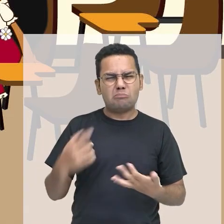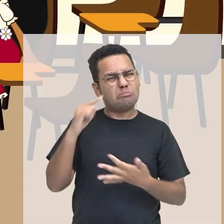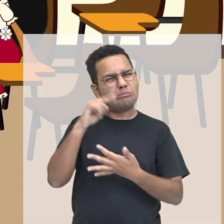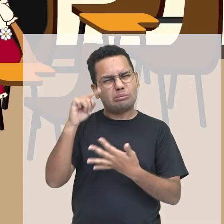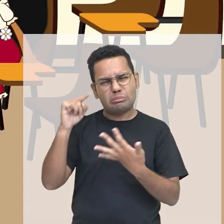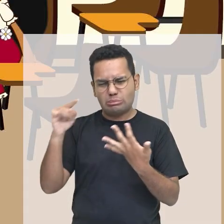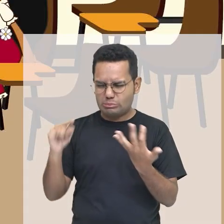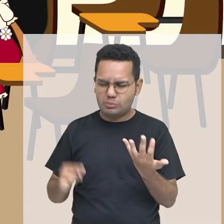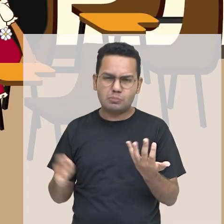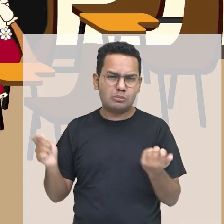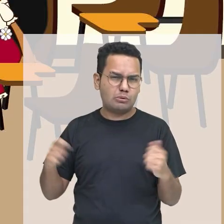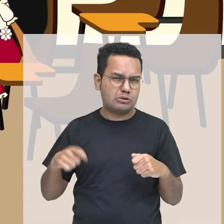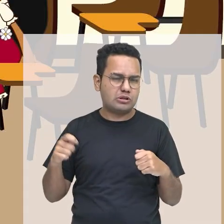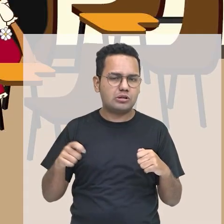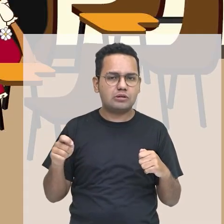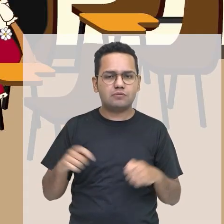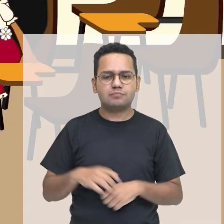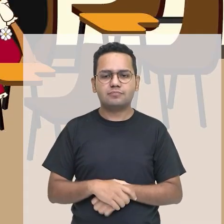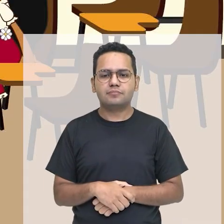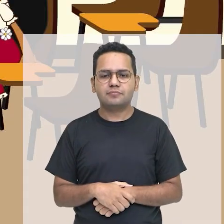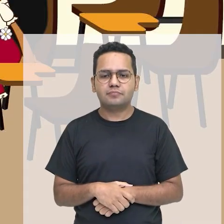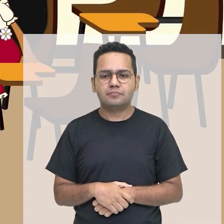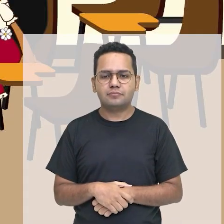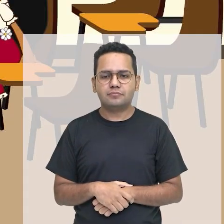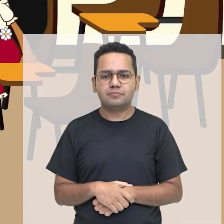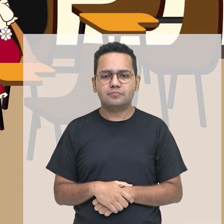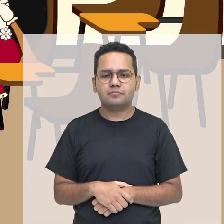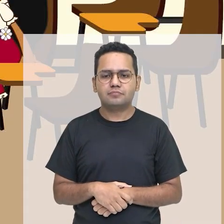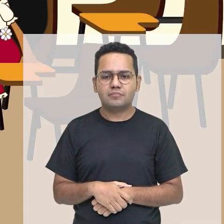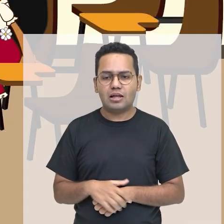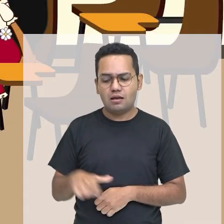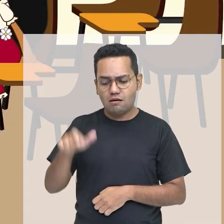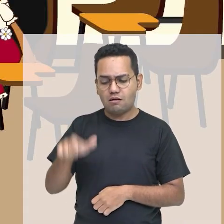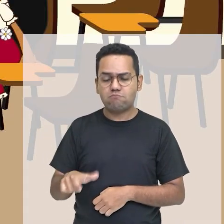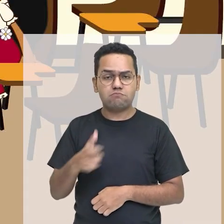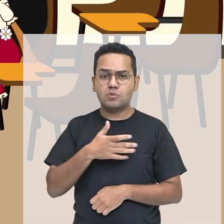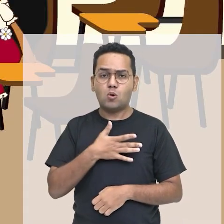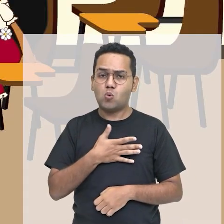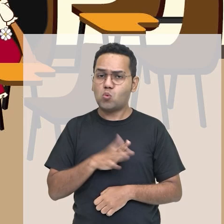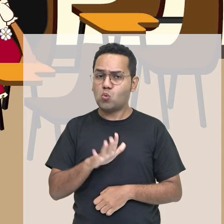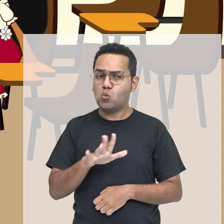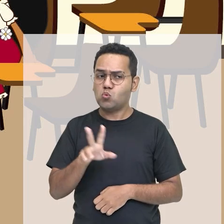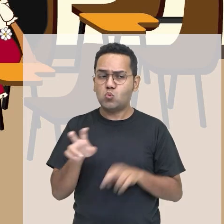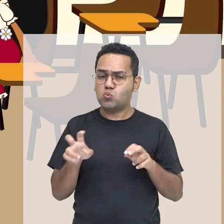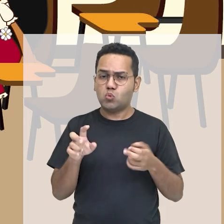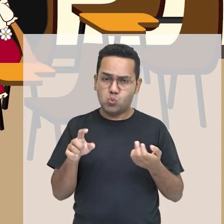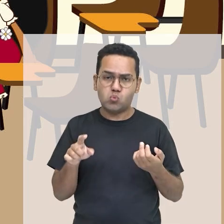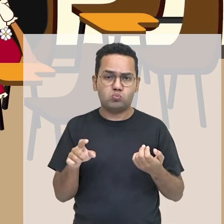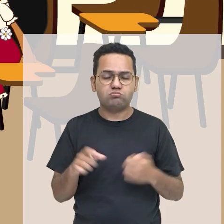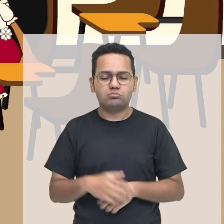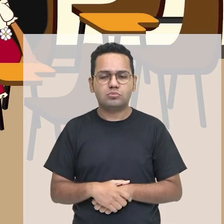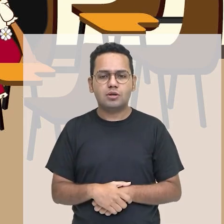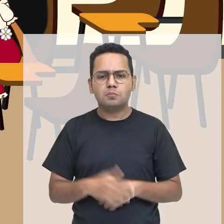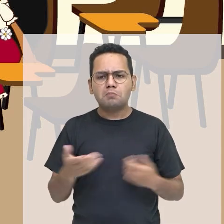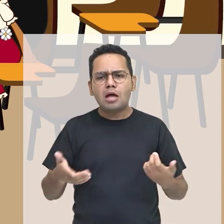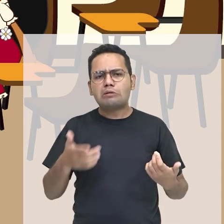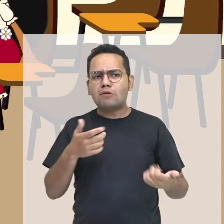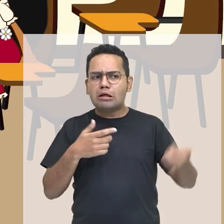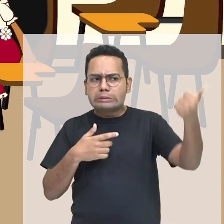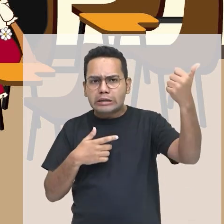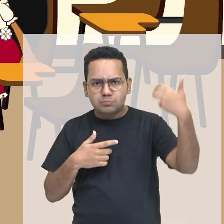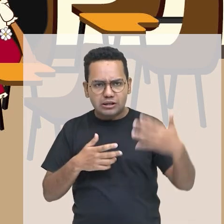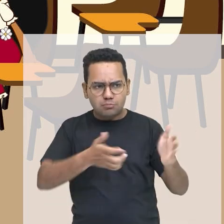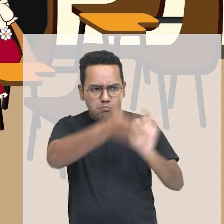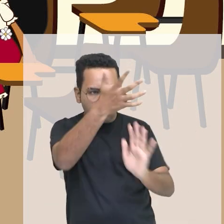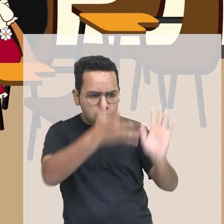ser todos ou um único só. O fato é que ele não estava gostando, ele deixou bem claro ao longo do tempo, né, que ele estava